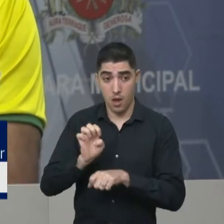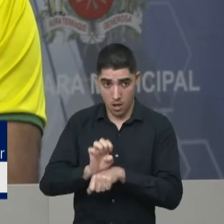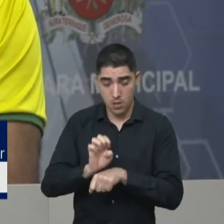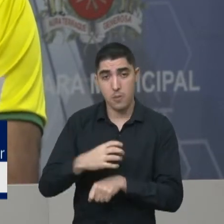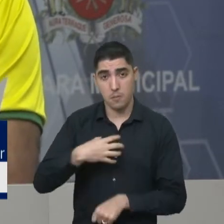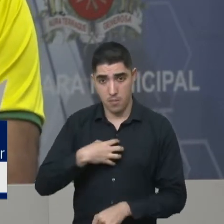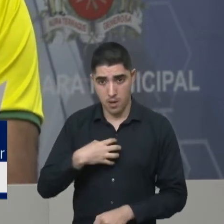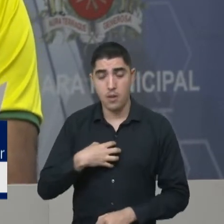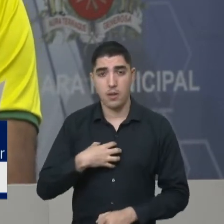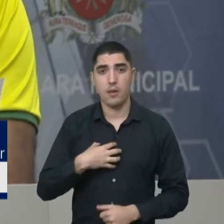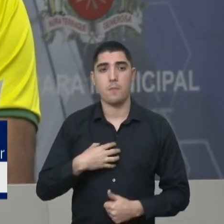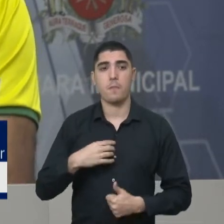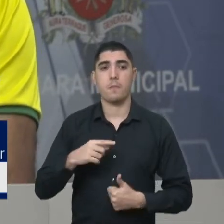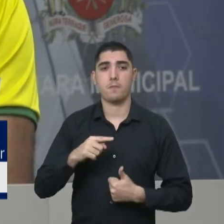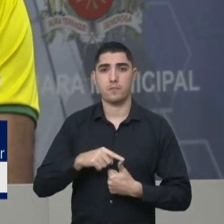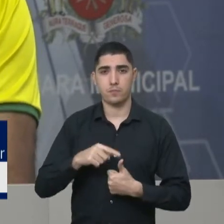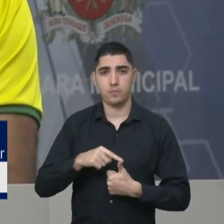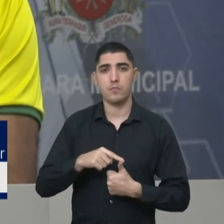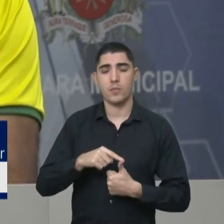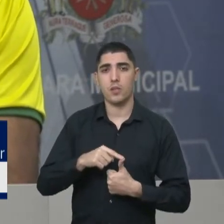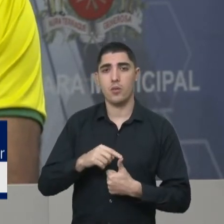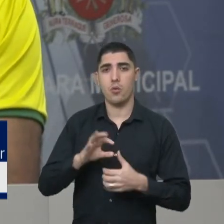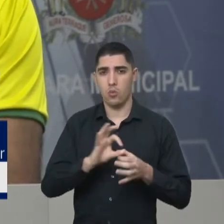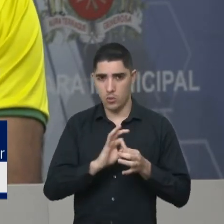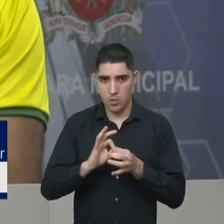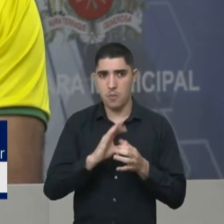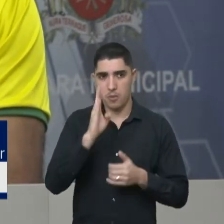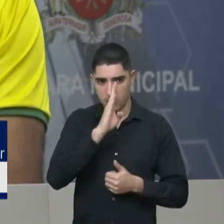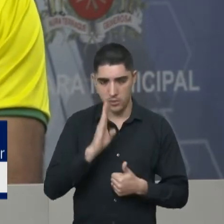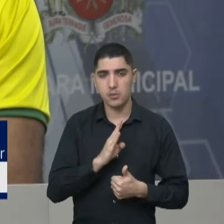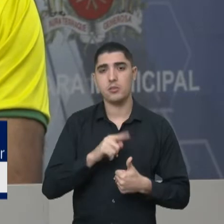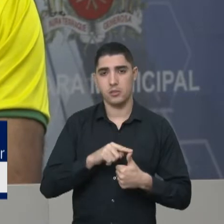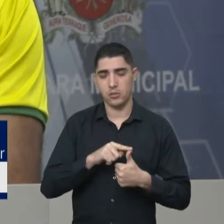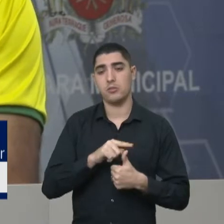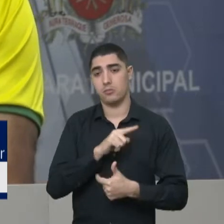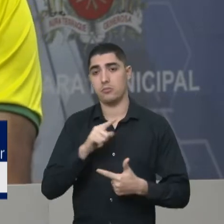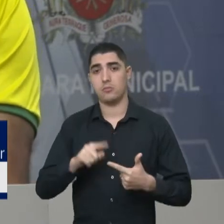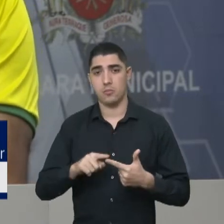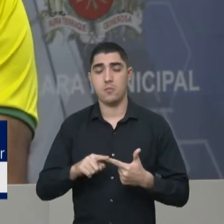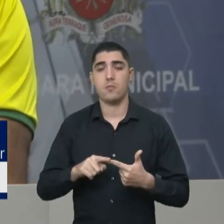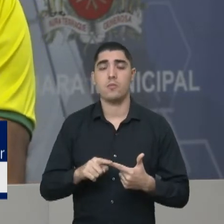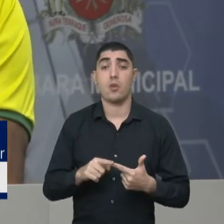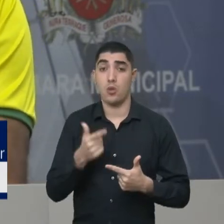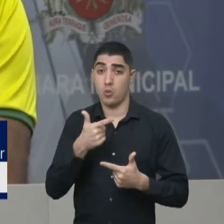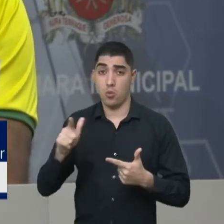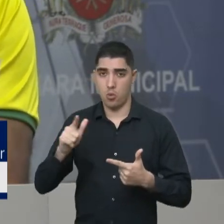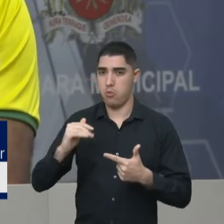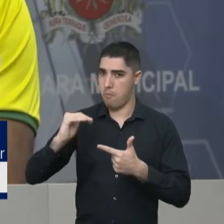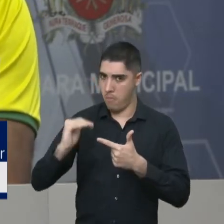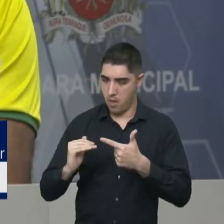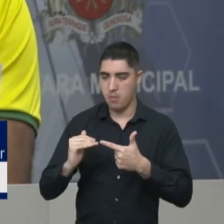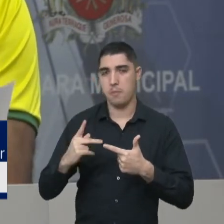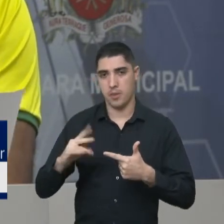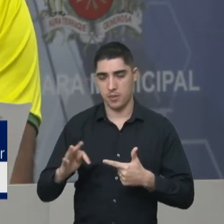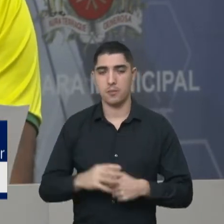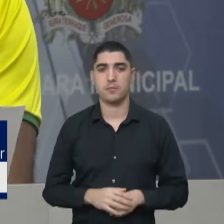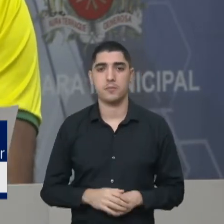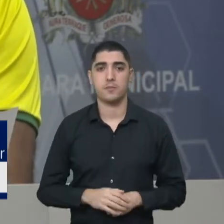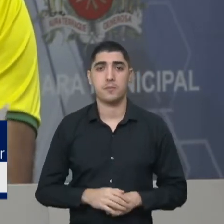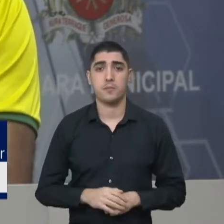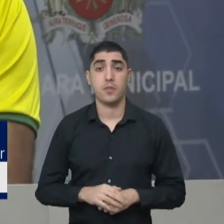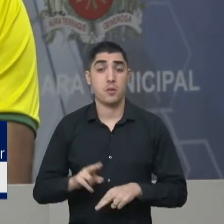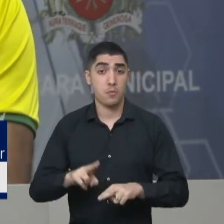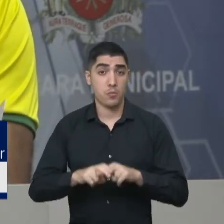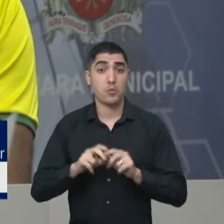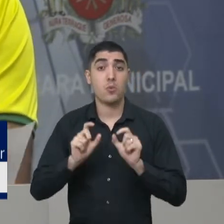a CM Neto, do União Brasil. No Mato Grosso do Sul, o capitão Contar, do PRTB,